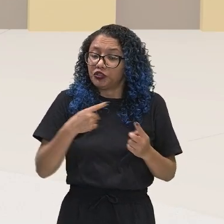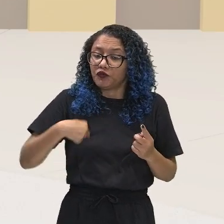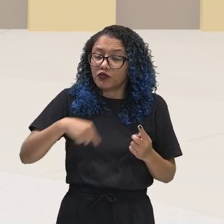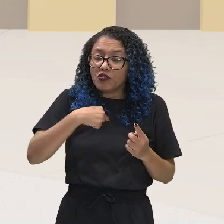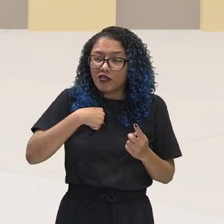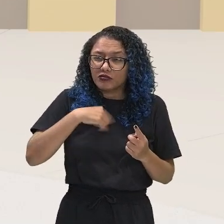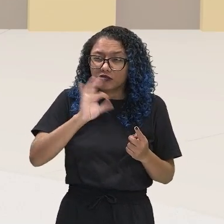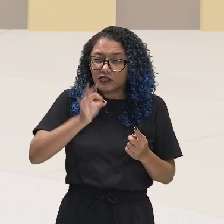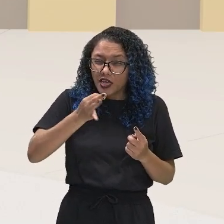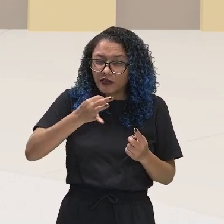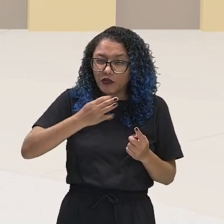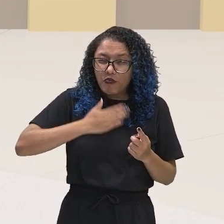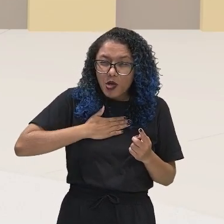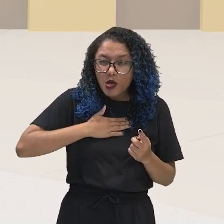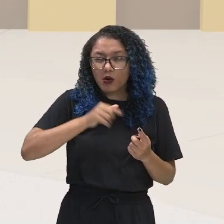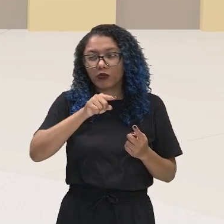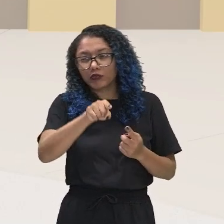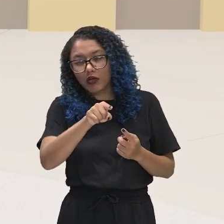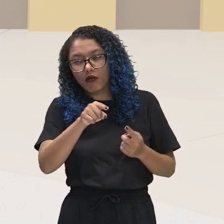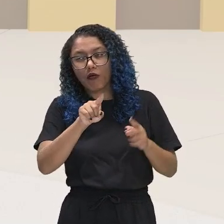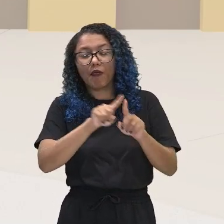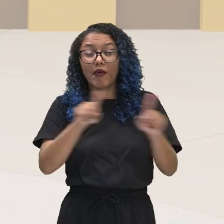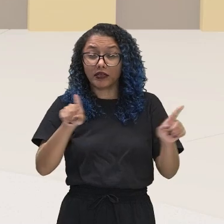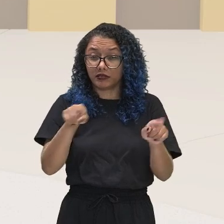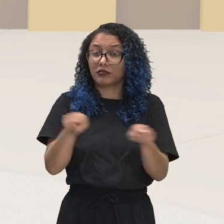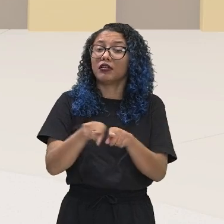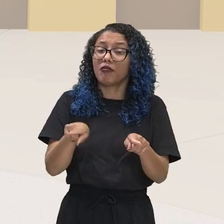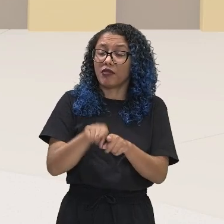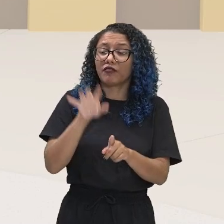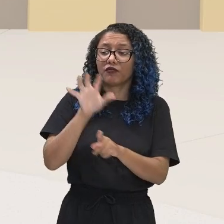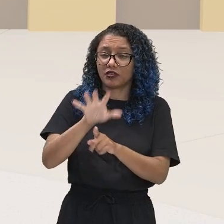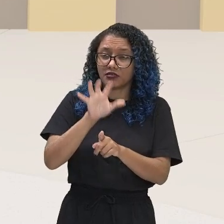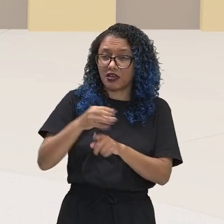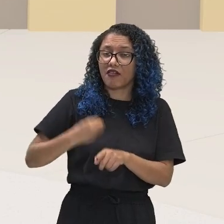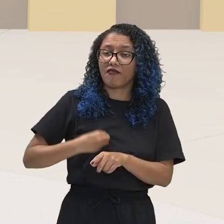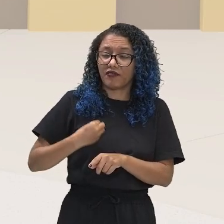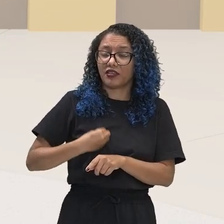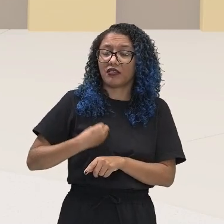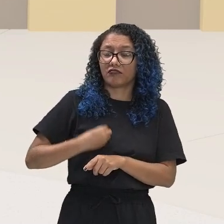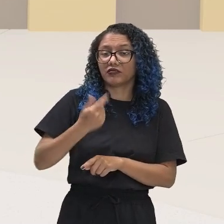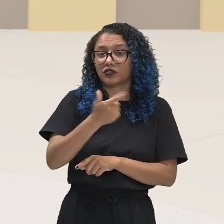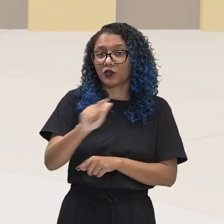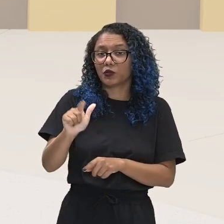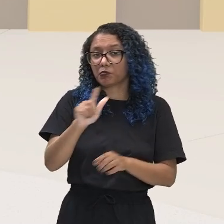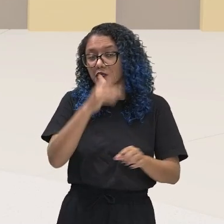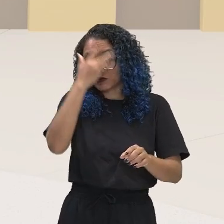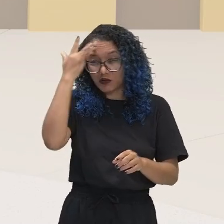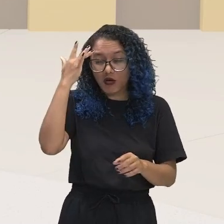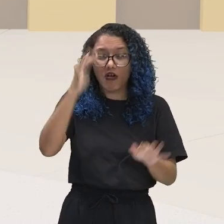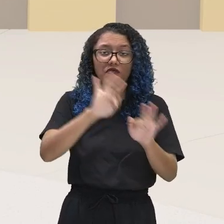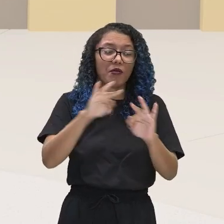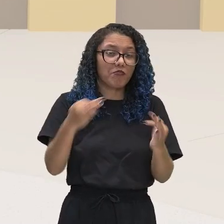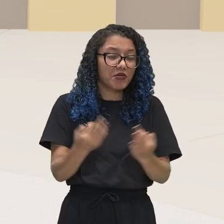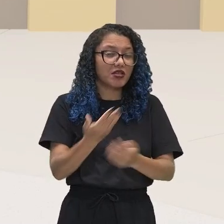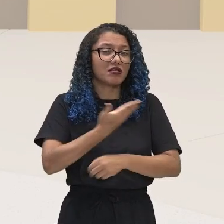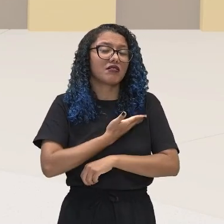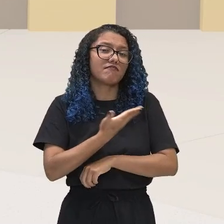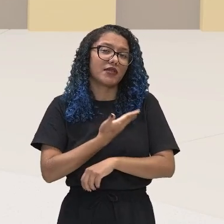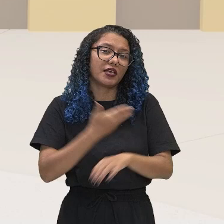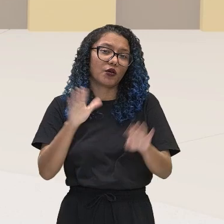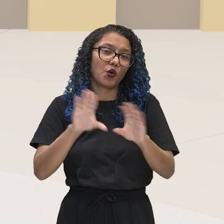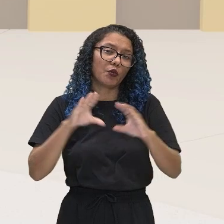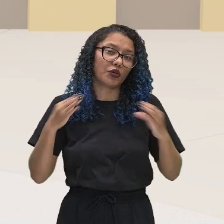eles podem também impactar a vida daqueles que convivem conosco, na nossa família, os nossos amigos, a nossa